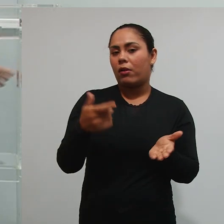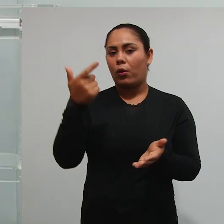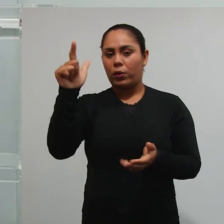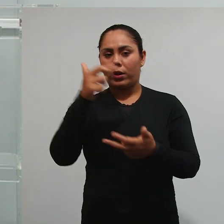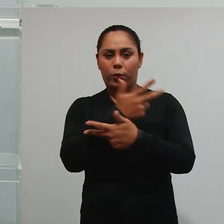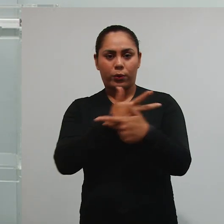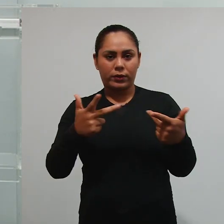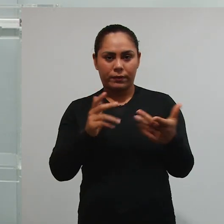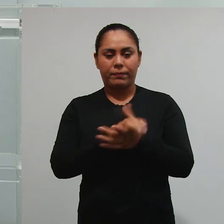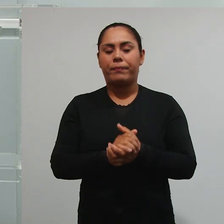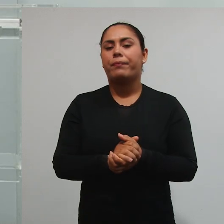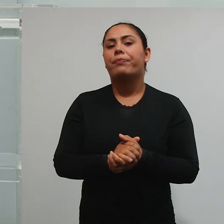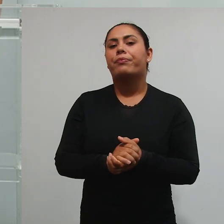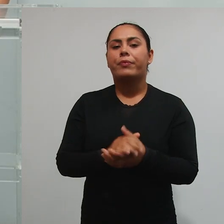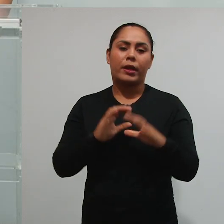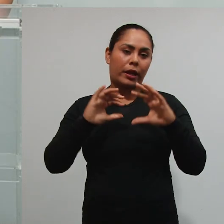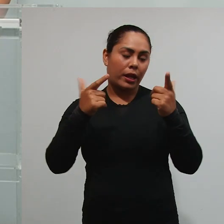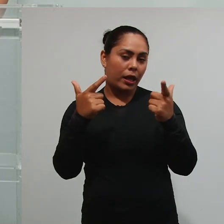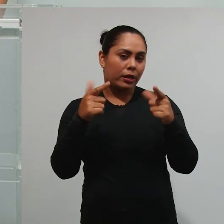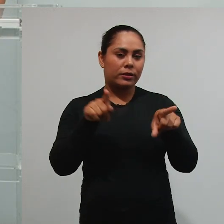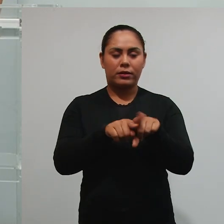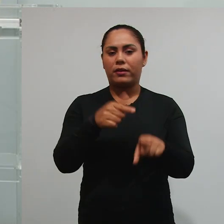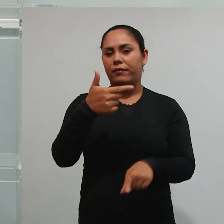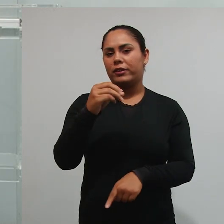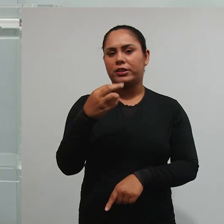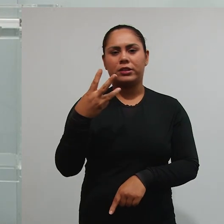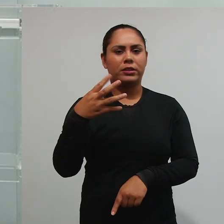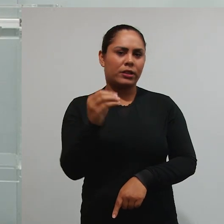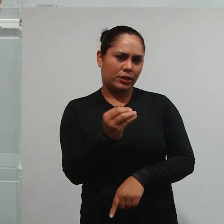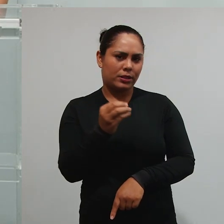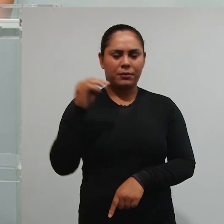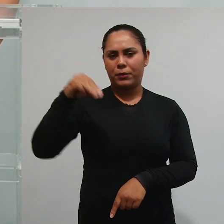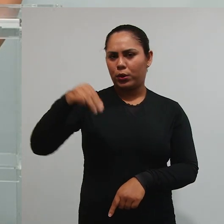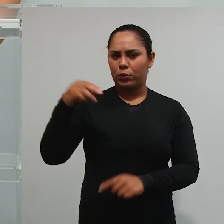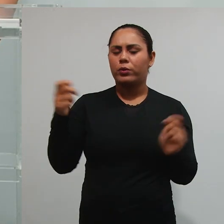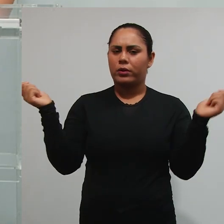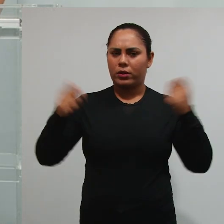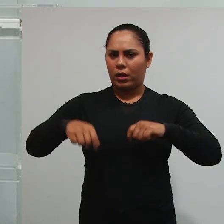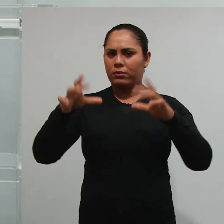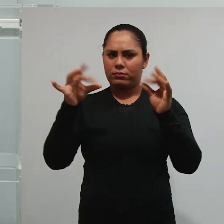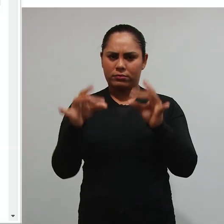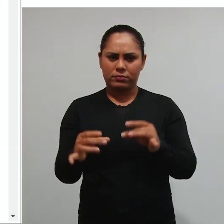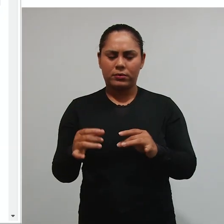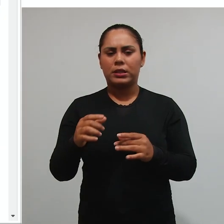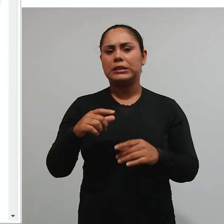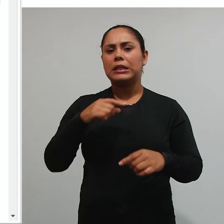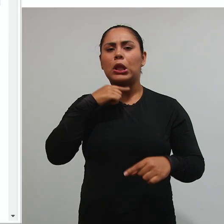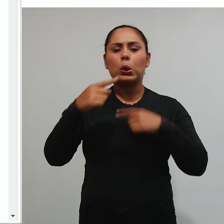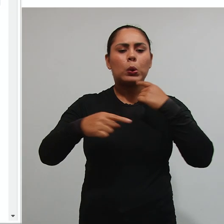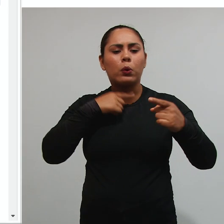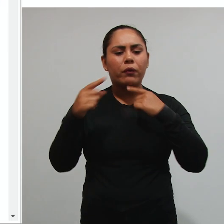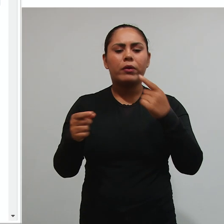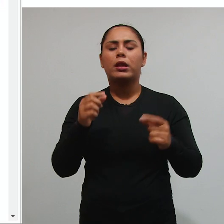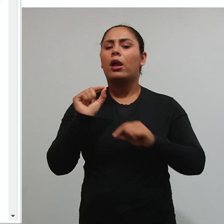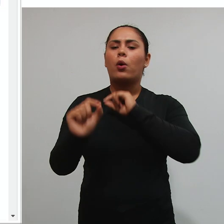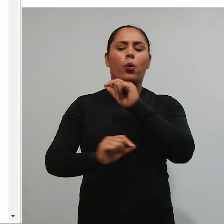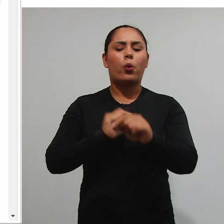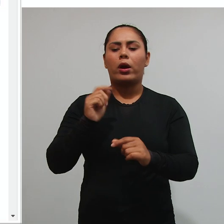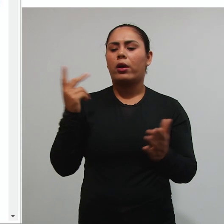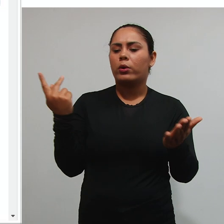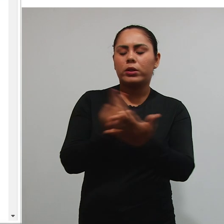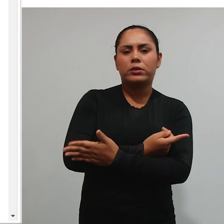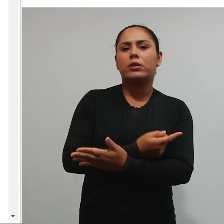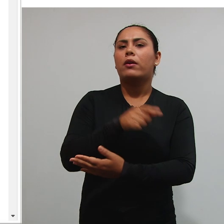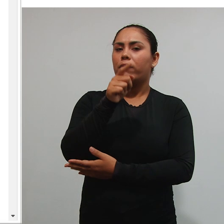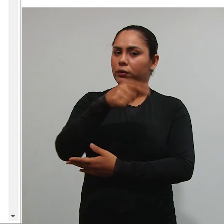outra coisa, tá? E é claro, em 20, 30 minutos é o que dá pra gente fazer. Se você tiver mais dúvidas, o que você vai fazer?